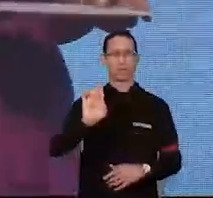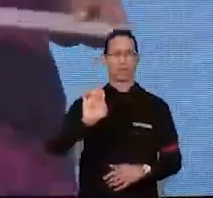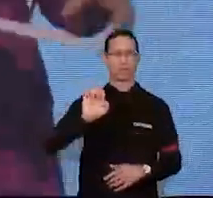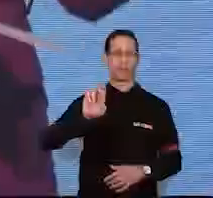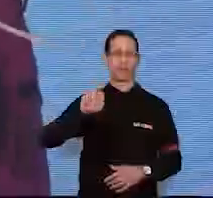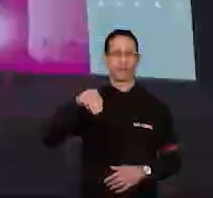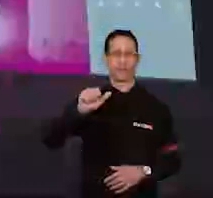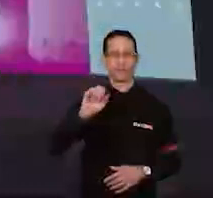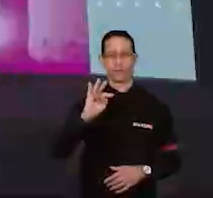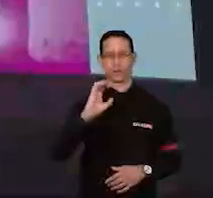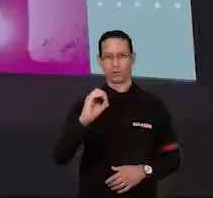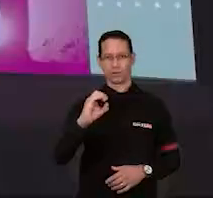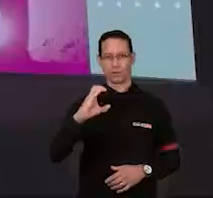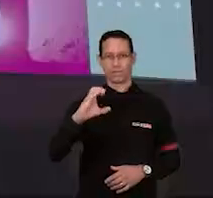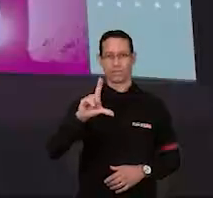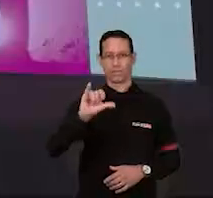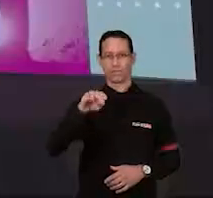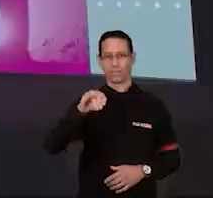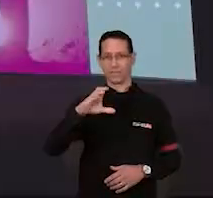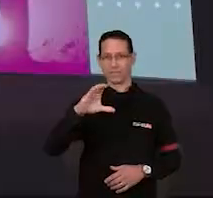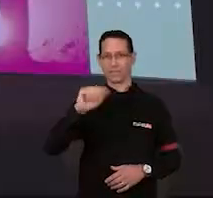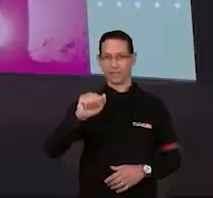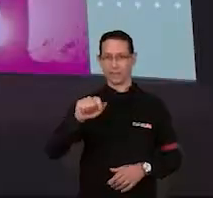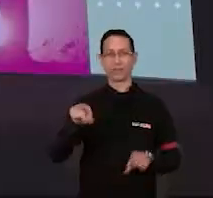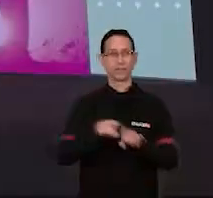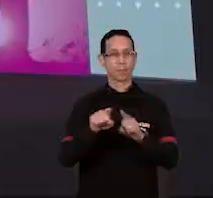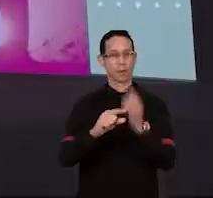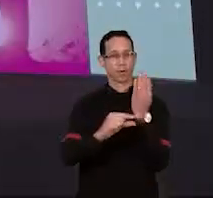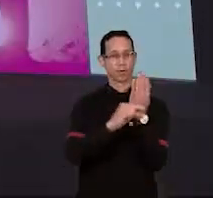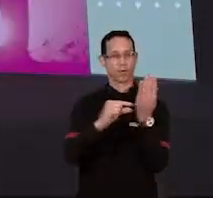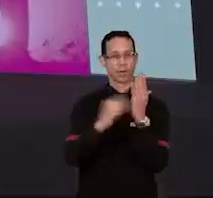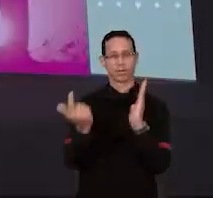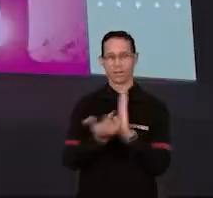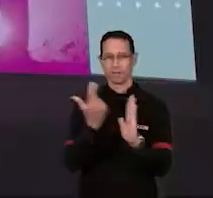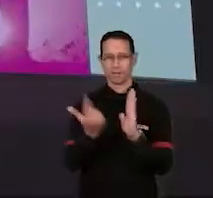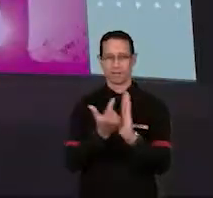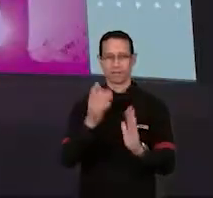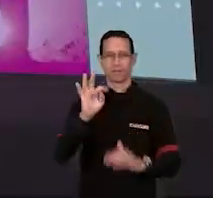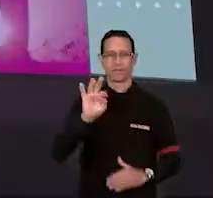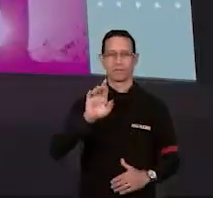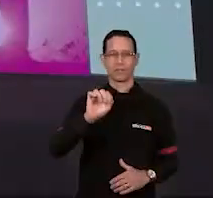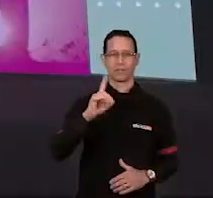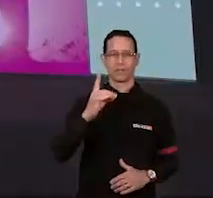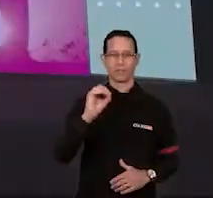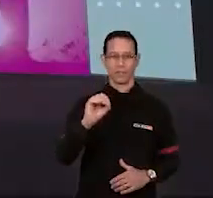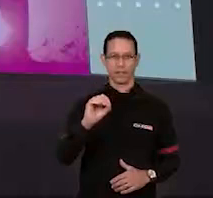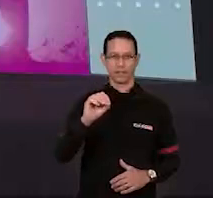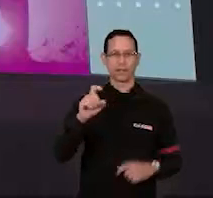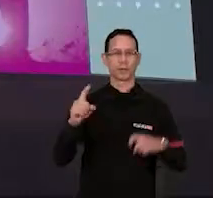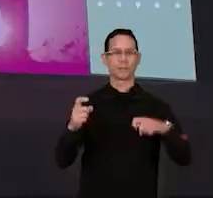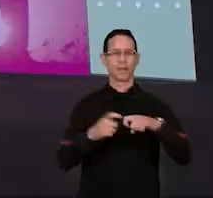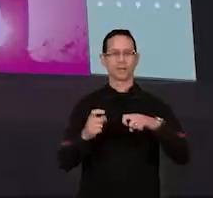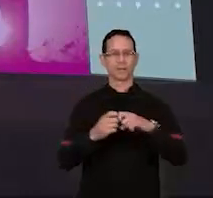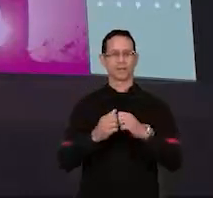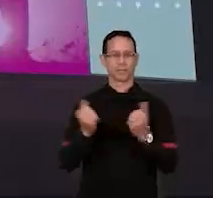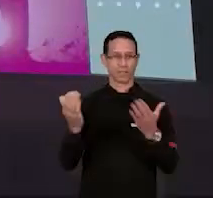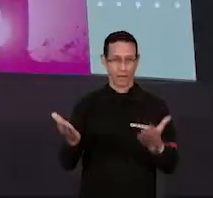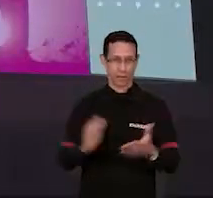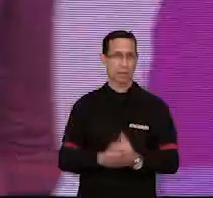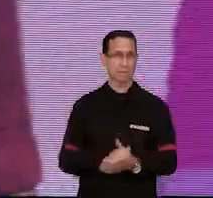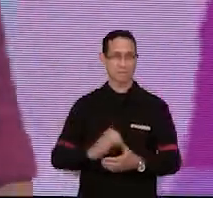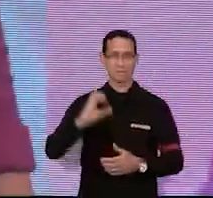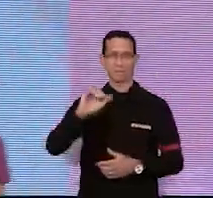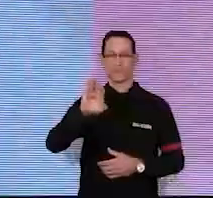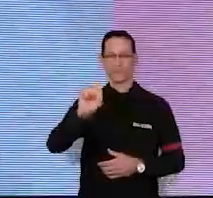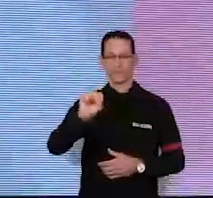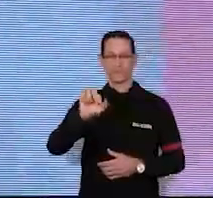Dermatoclínica. Além de autor do livro Tratado de Medicina Externa. Cris, Ronaldo,